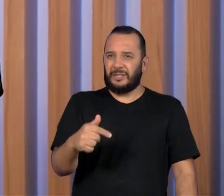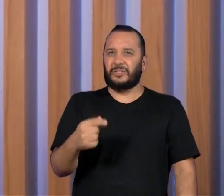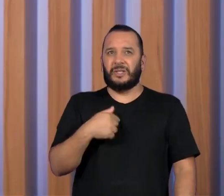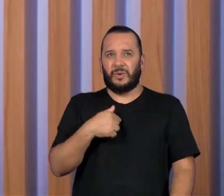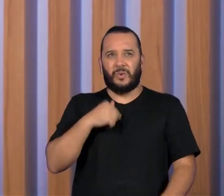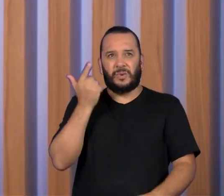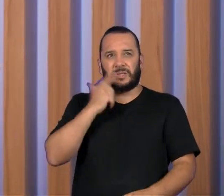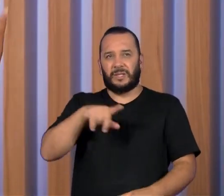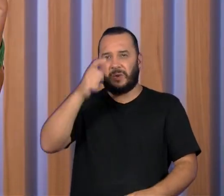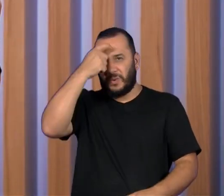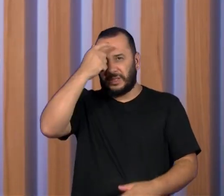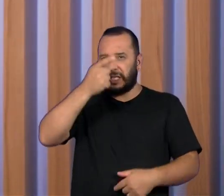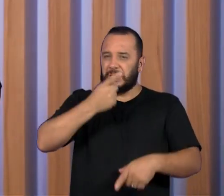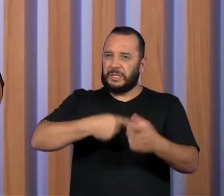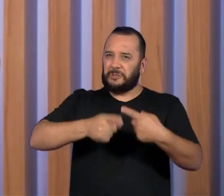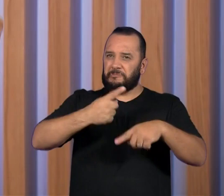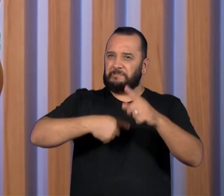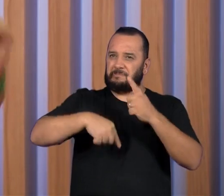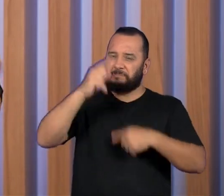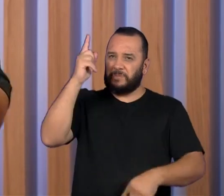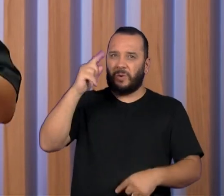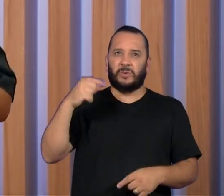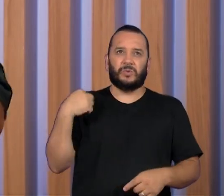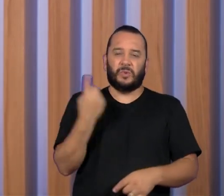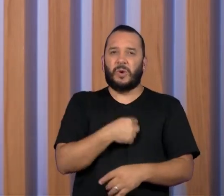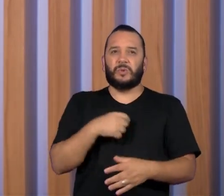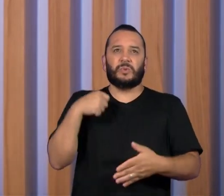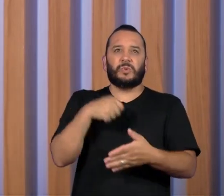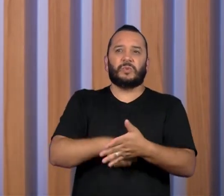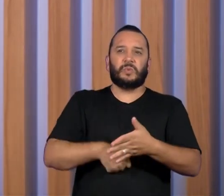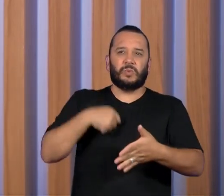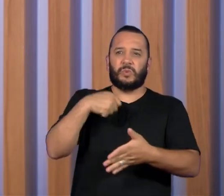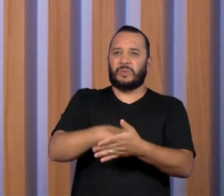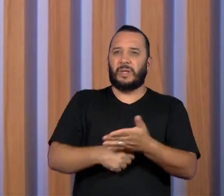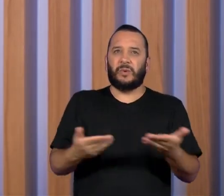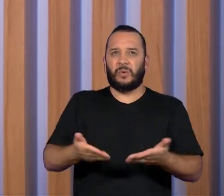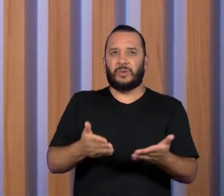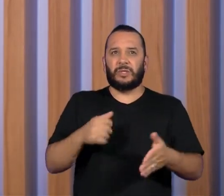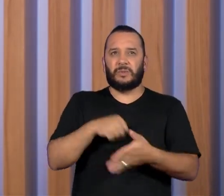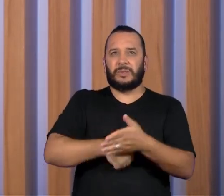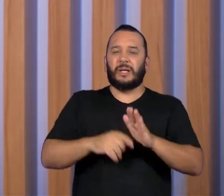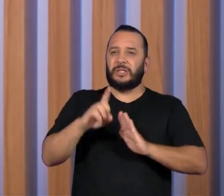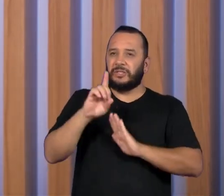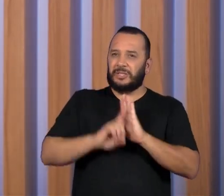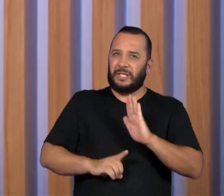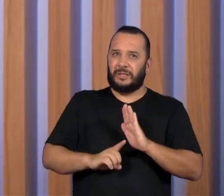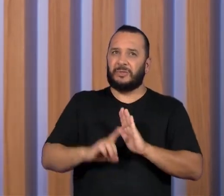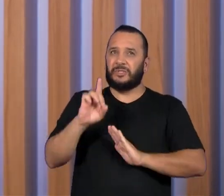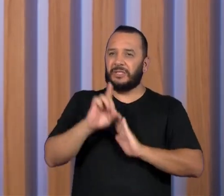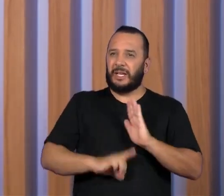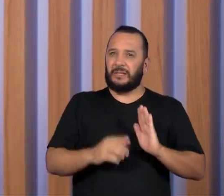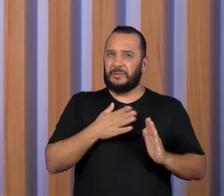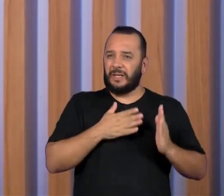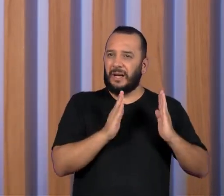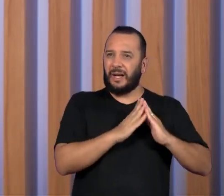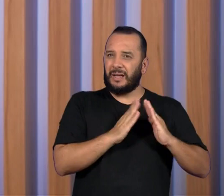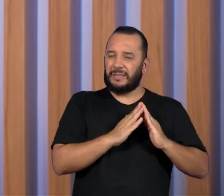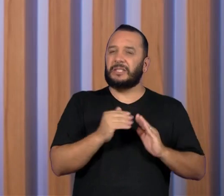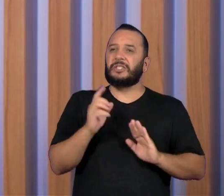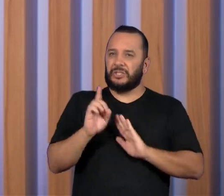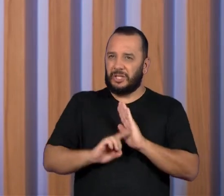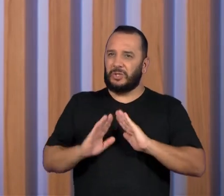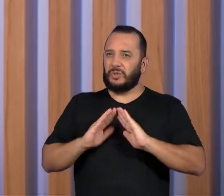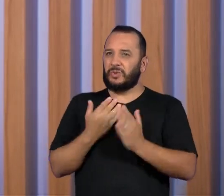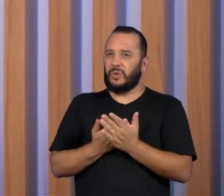ganho de consciência, entendendo que tudo que a gente faz hoje é lutar por direitos. Sabe, lutar pela tua casa, mas entendendo que eu quero também ter escola, também